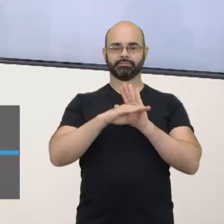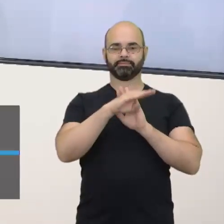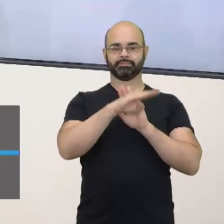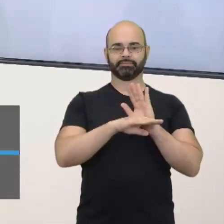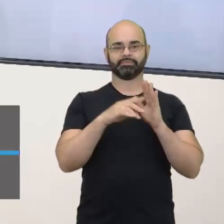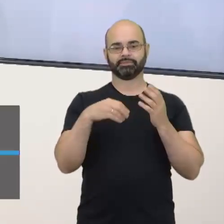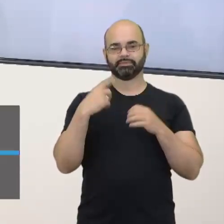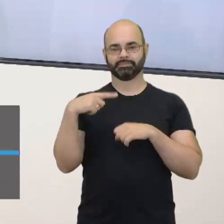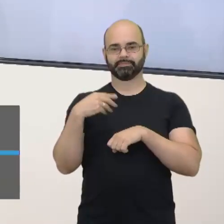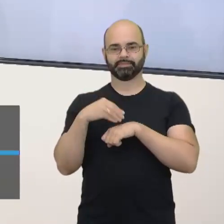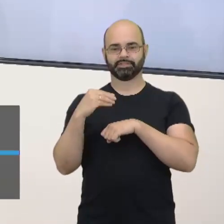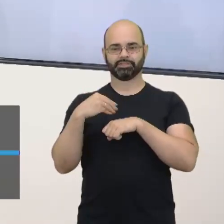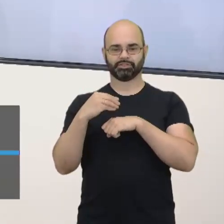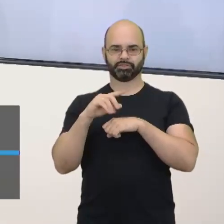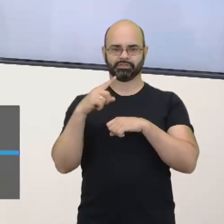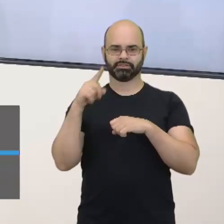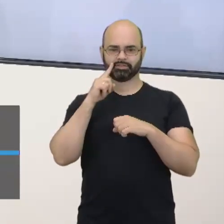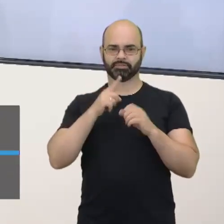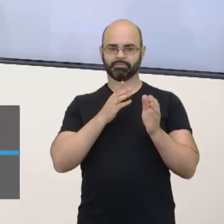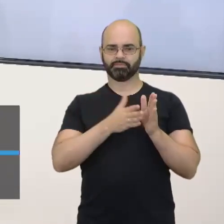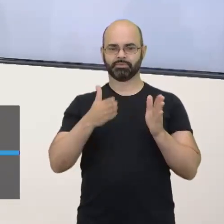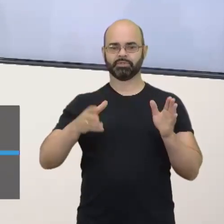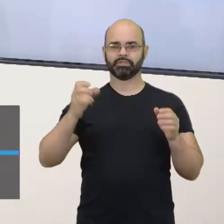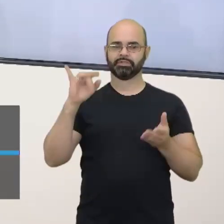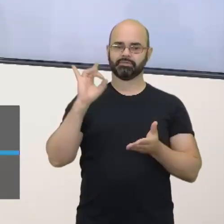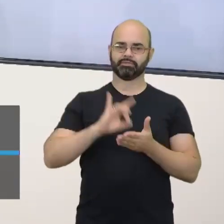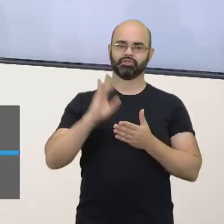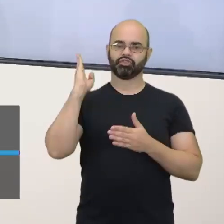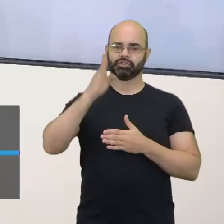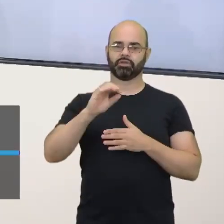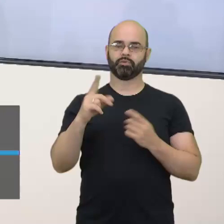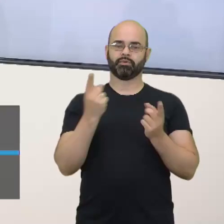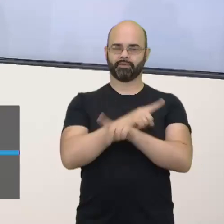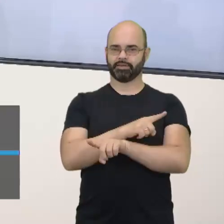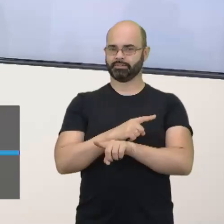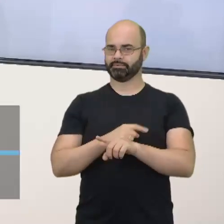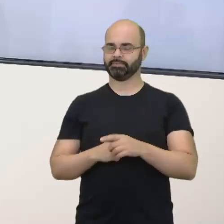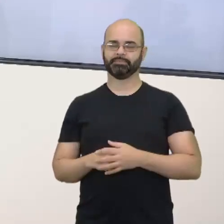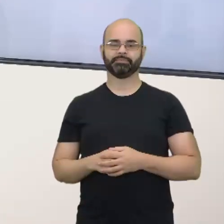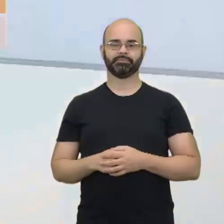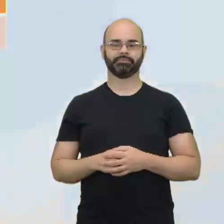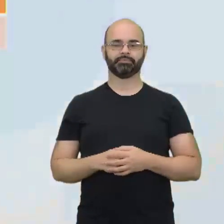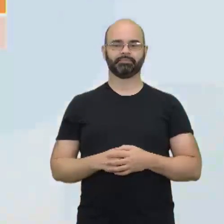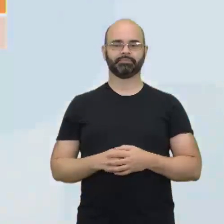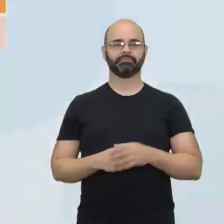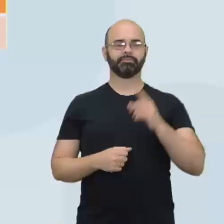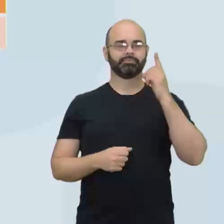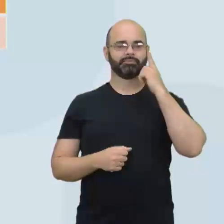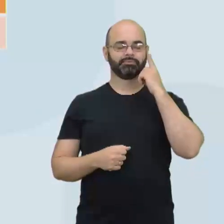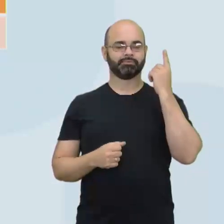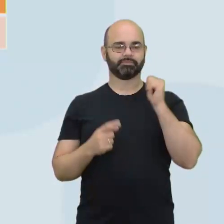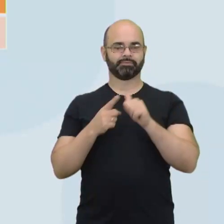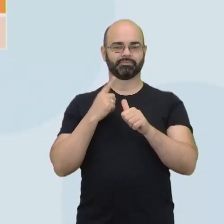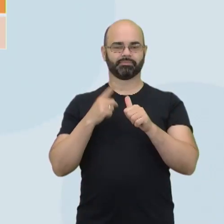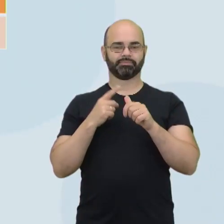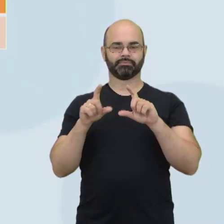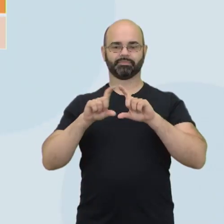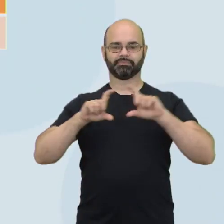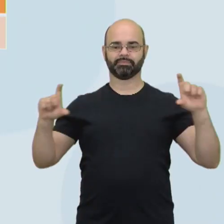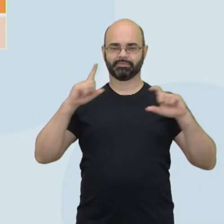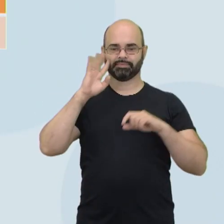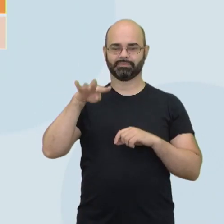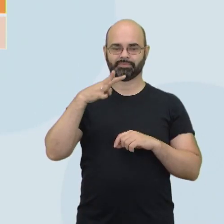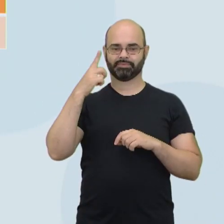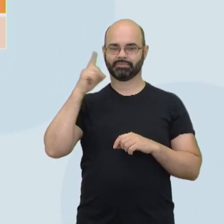mais dica e depois eu procuro a constante para provar se é direto ou se é inversa. Show. Então, olhando aqui para a nossa tabelinha, a gente observa que os valores eles